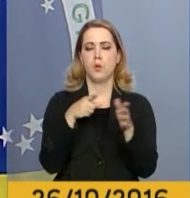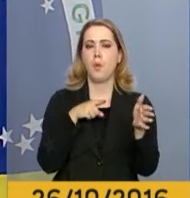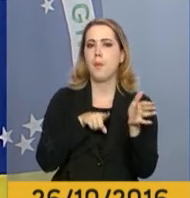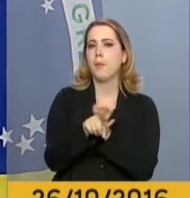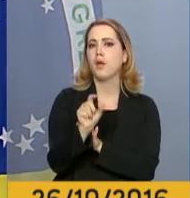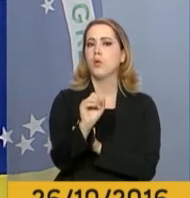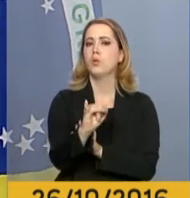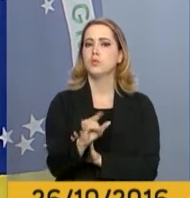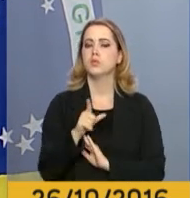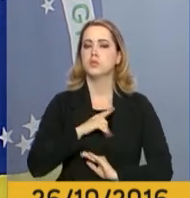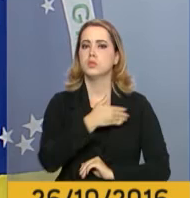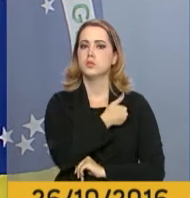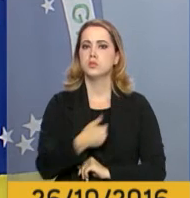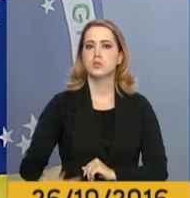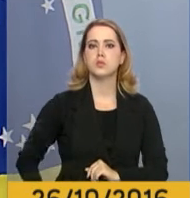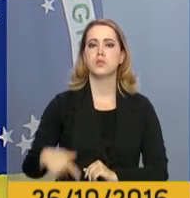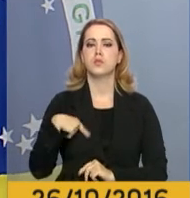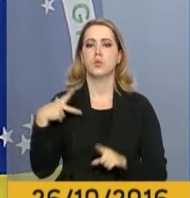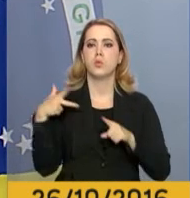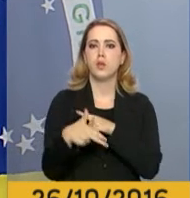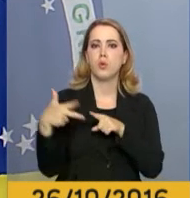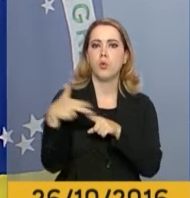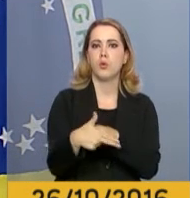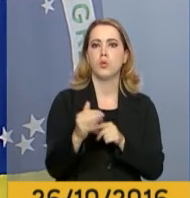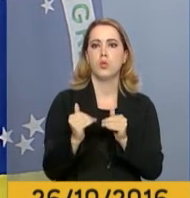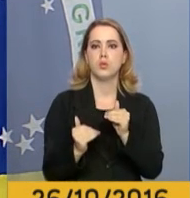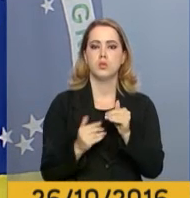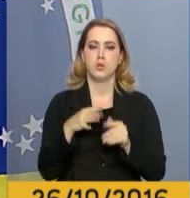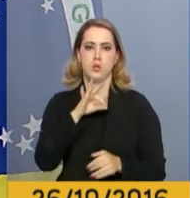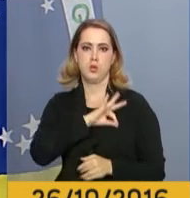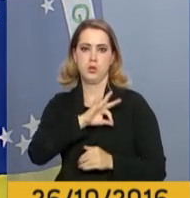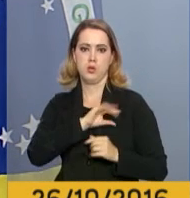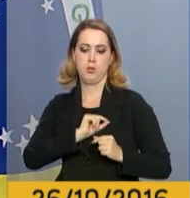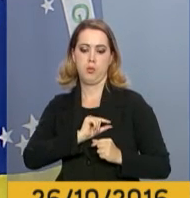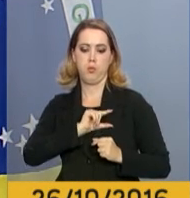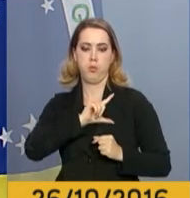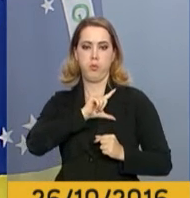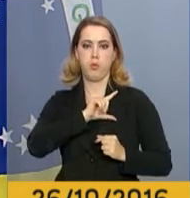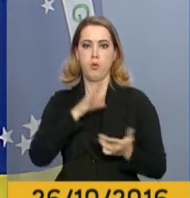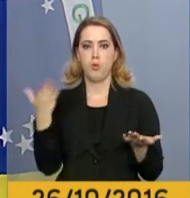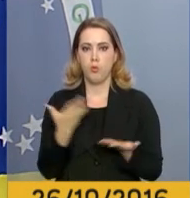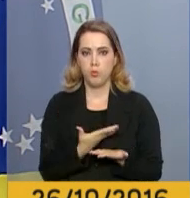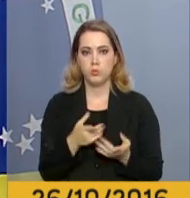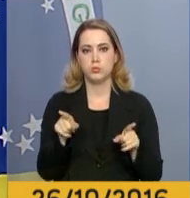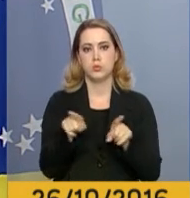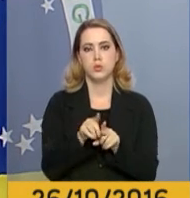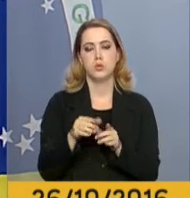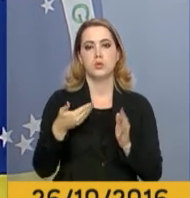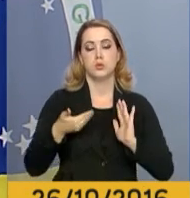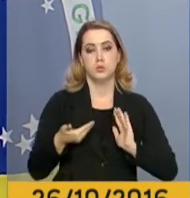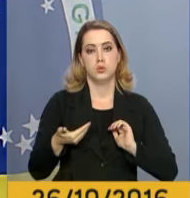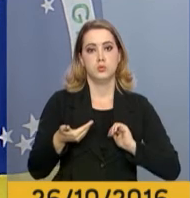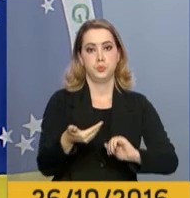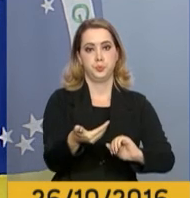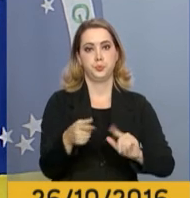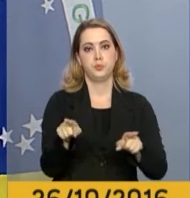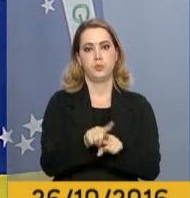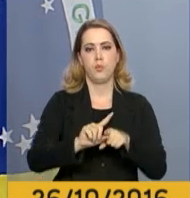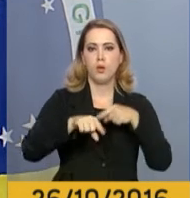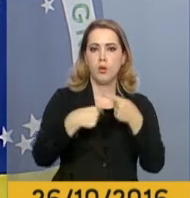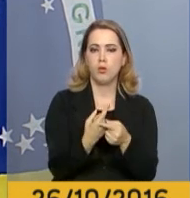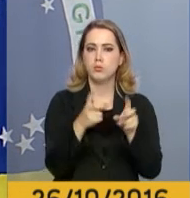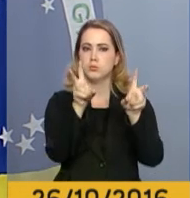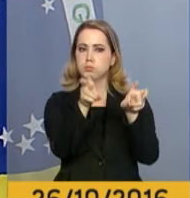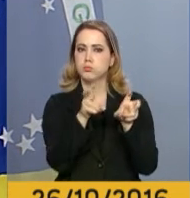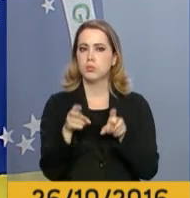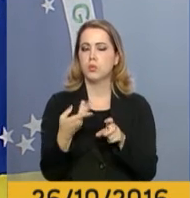se o governo pretende vetar os reajustes salariais aprovados hoje no Congresso Salarial. Sobre isso, as matérias serão examinadas quando